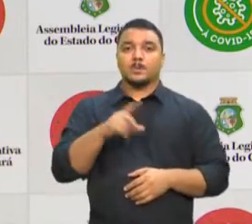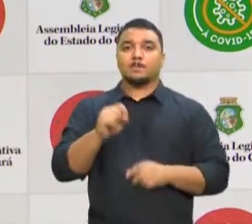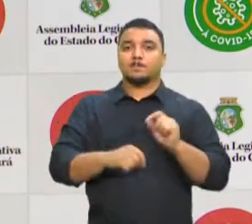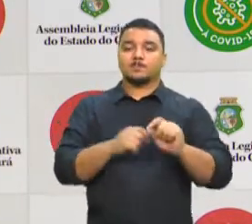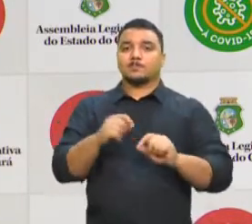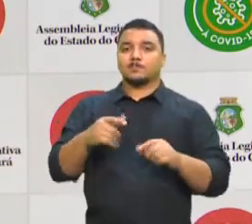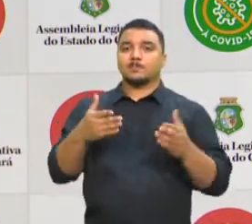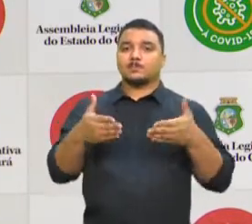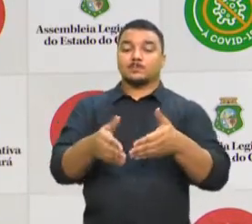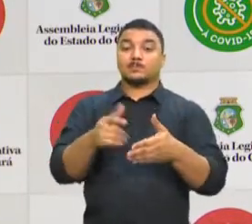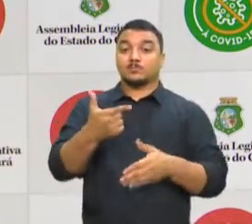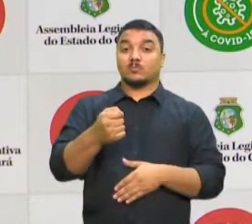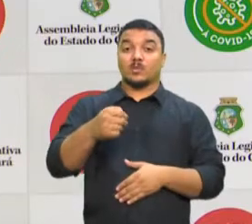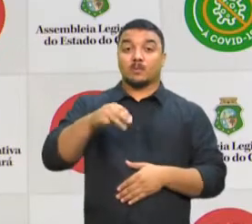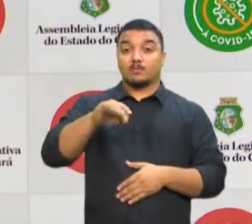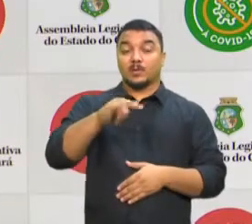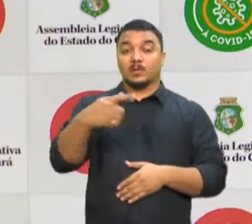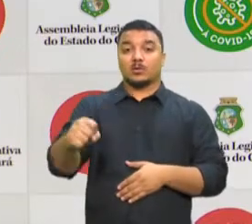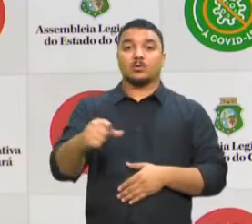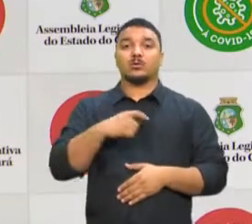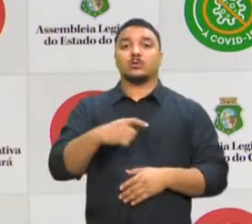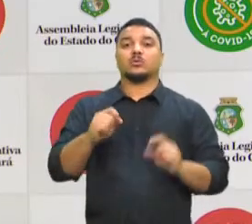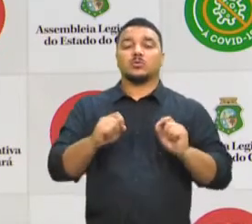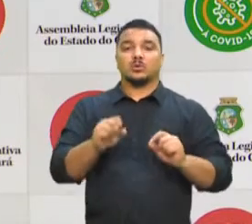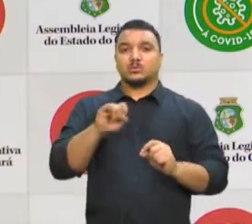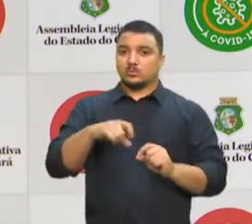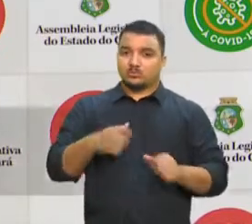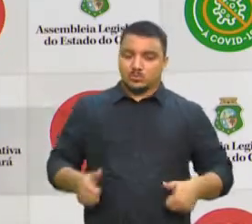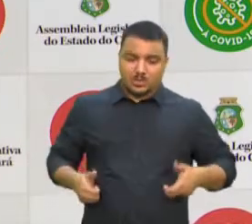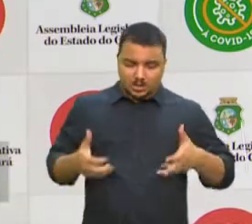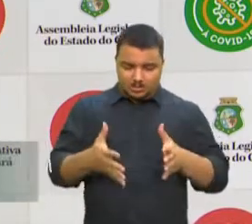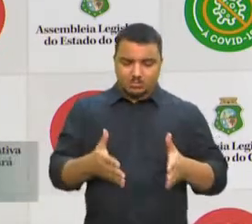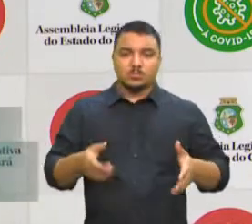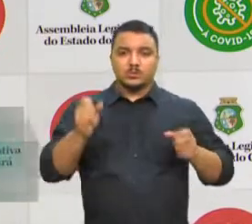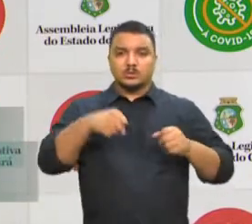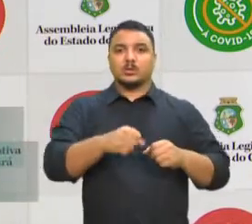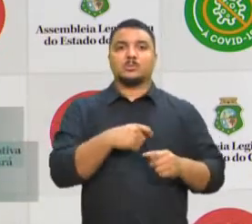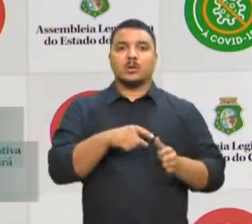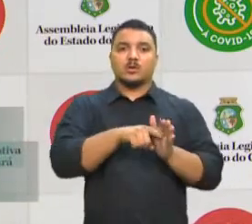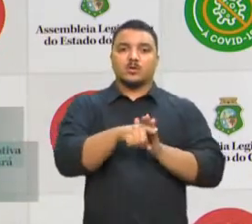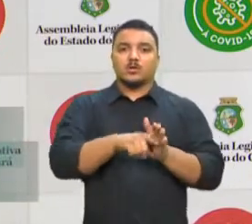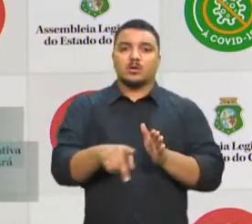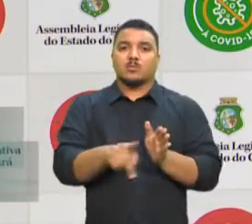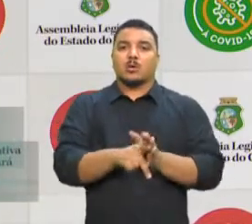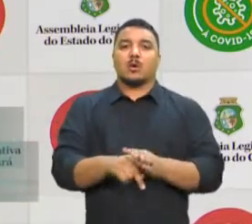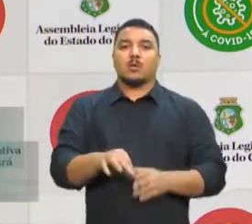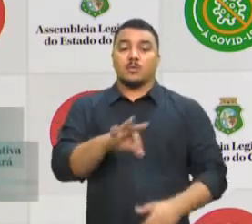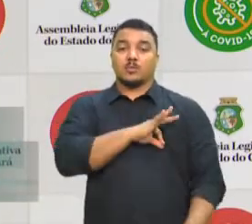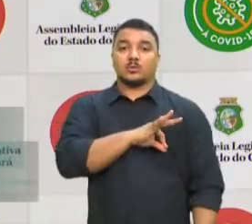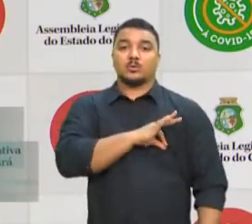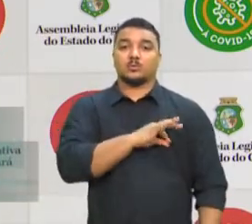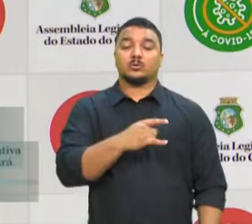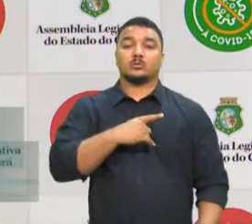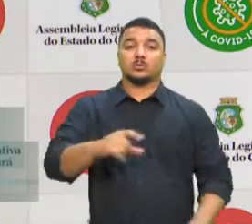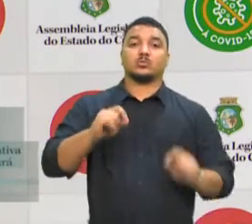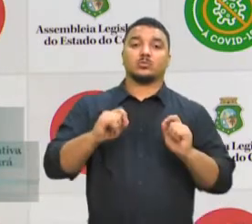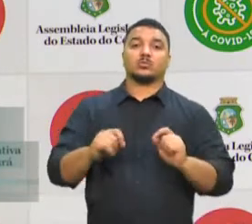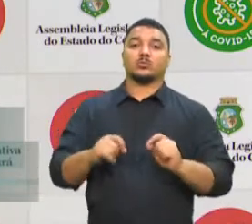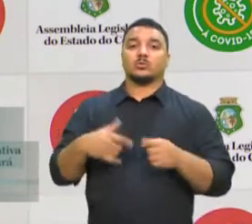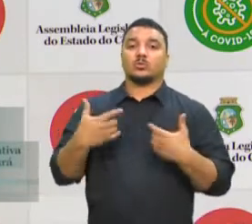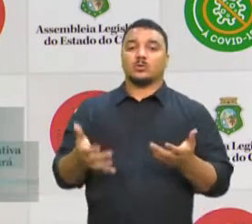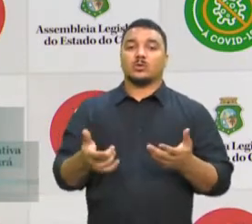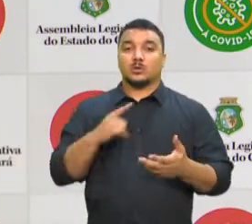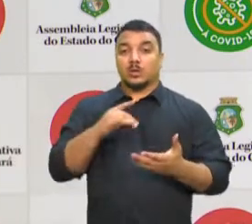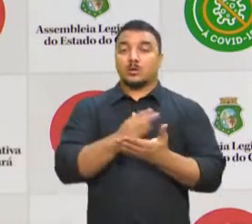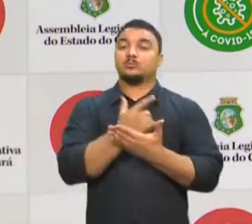de 20 milhões. Pedimos que se invista em investigação policial. Você viu que, infelizmente, há alguns